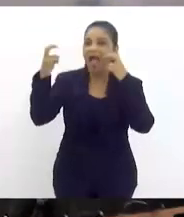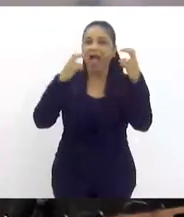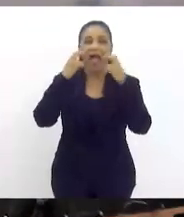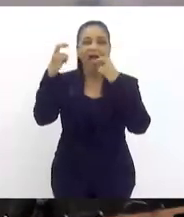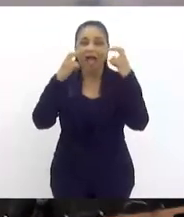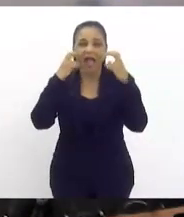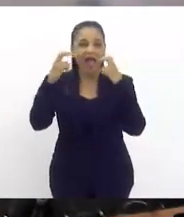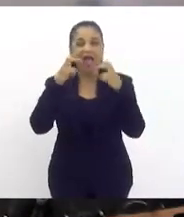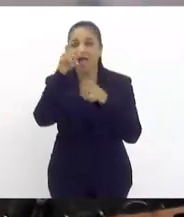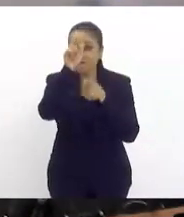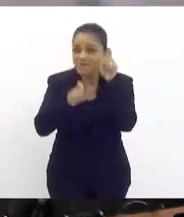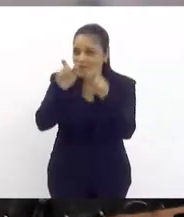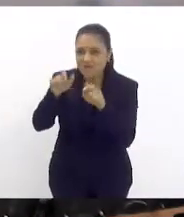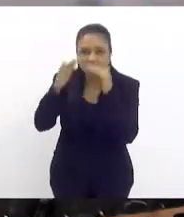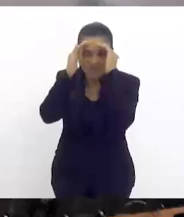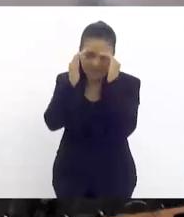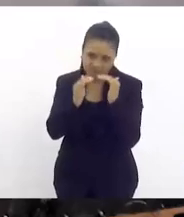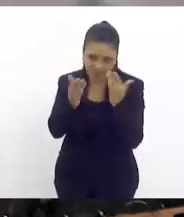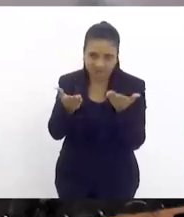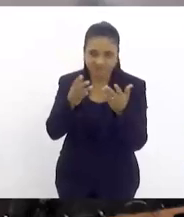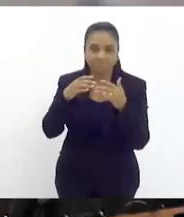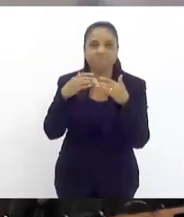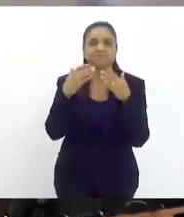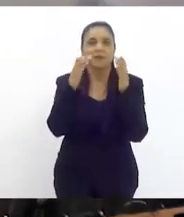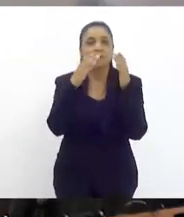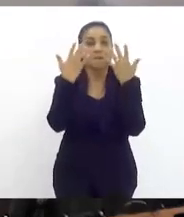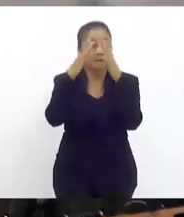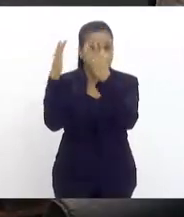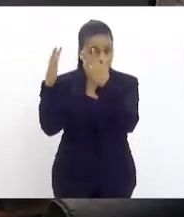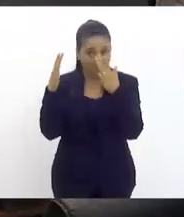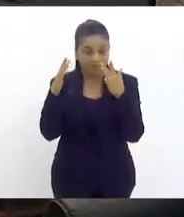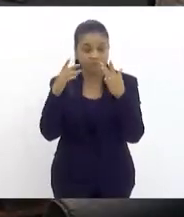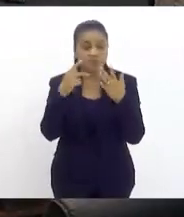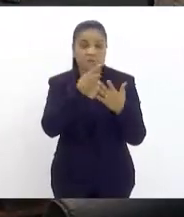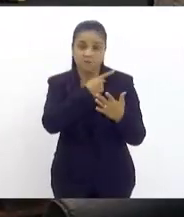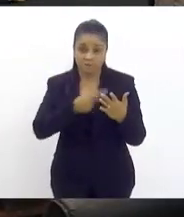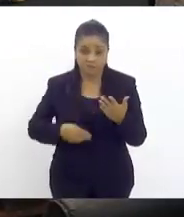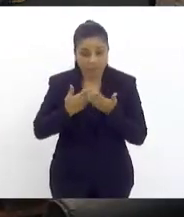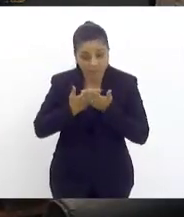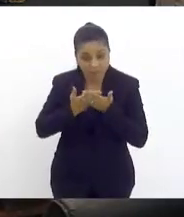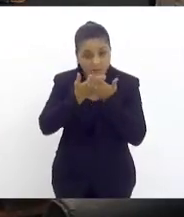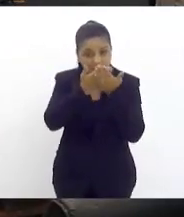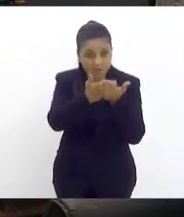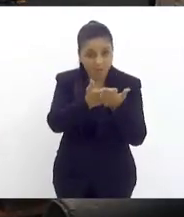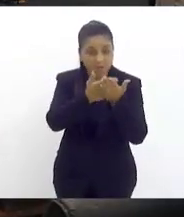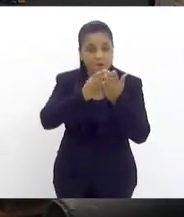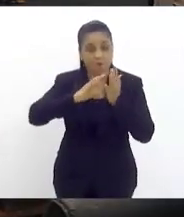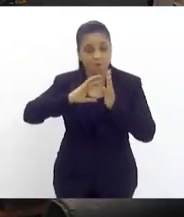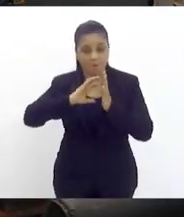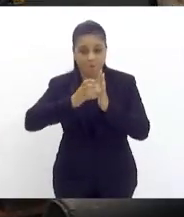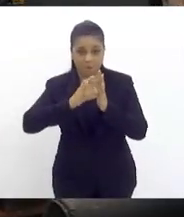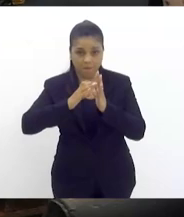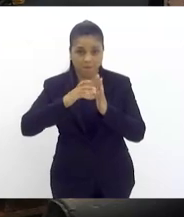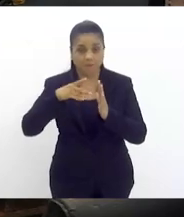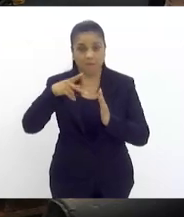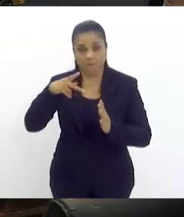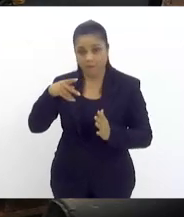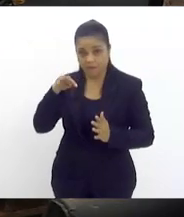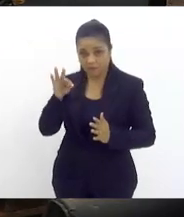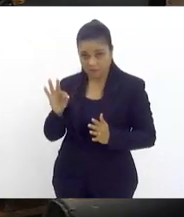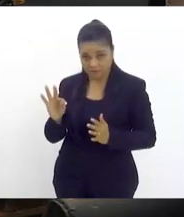Obrigado. Presidente, para fazer um encaminhamento pela bancada do Partido dos Trabalhadores e